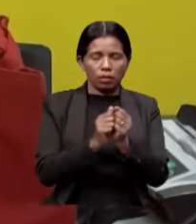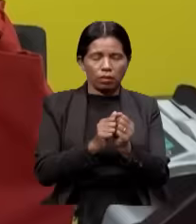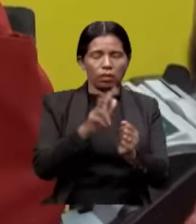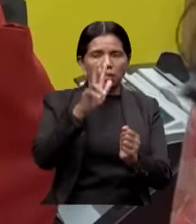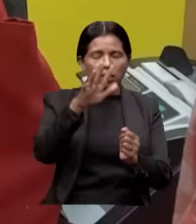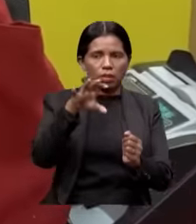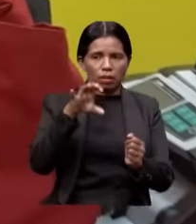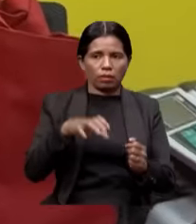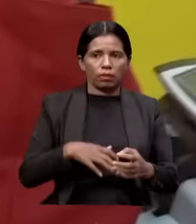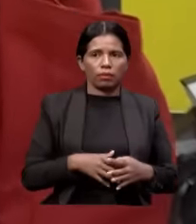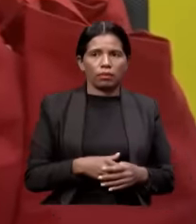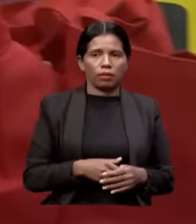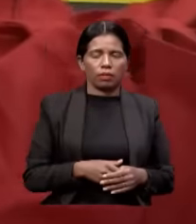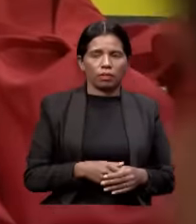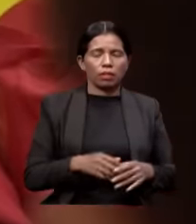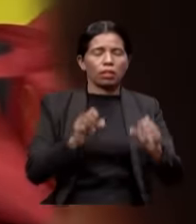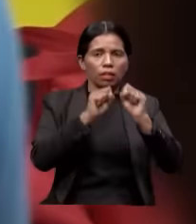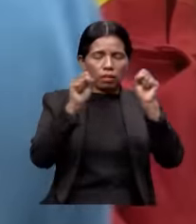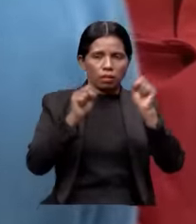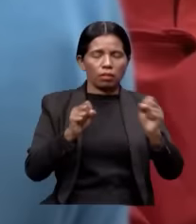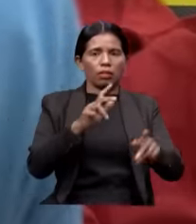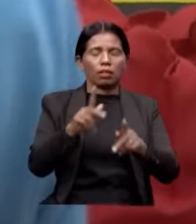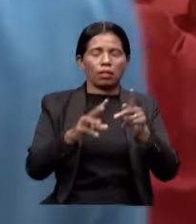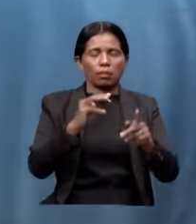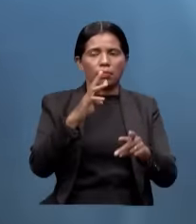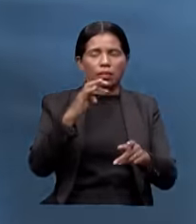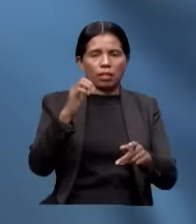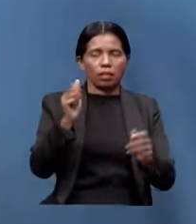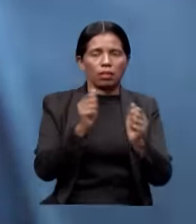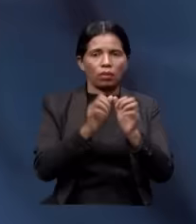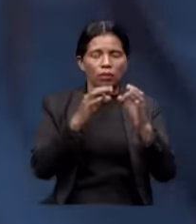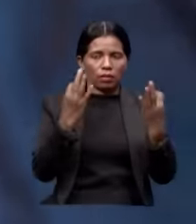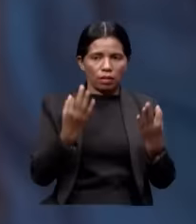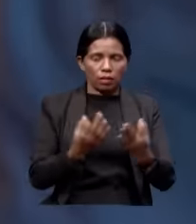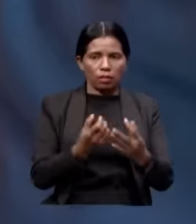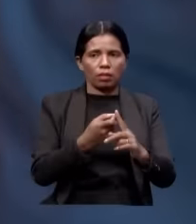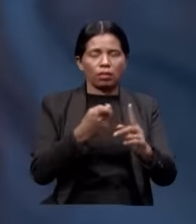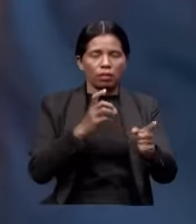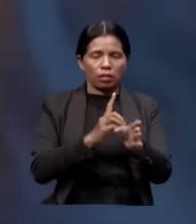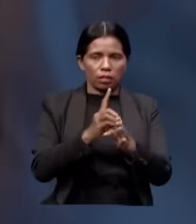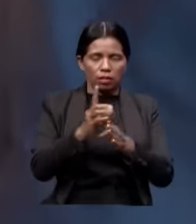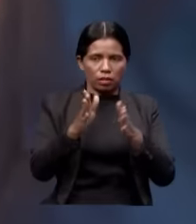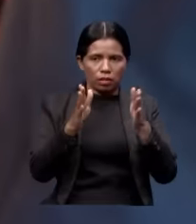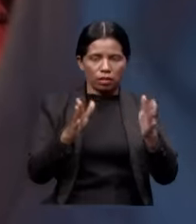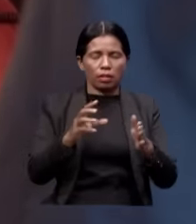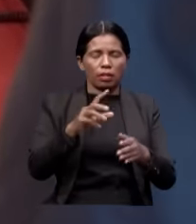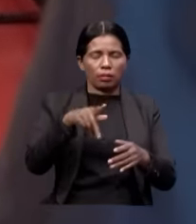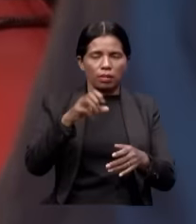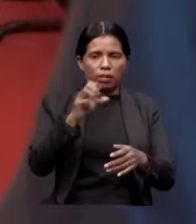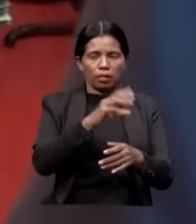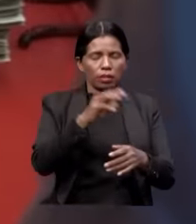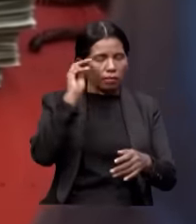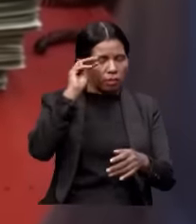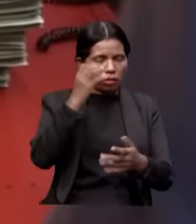Atustolo. E a sábado, né, queiras, beneficiário Maria Gomes, sua família, acompanha o seu parte, diretor Receitas Domésticas,